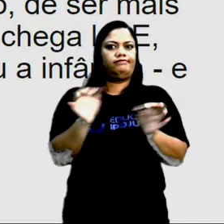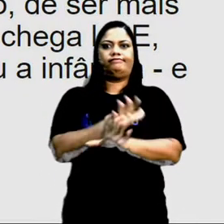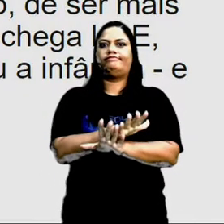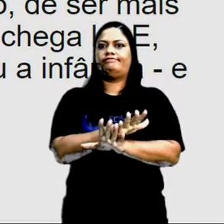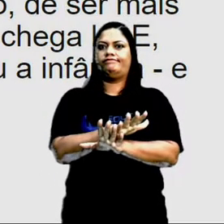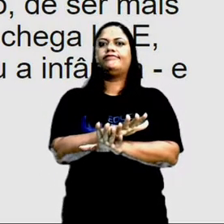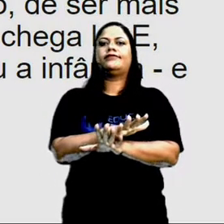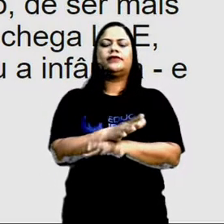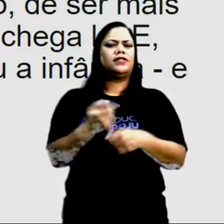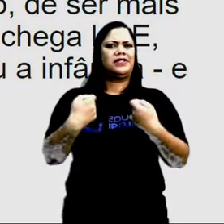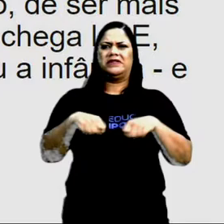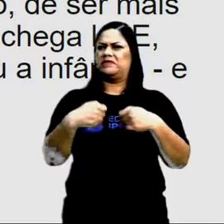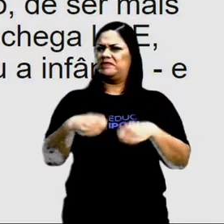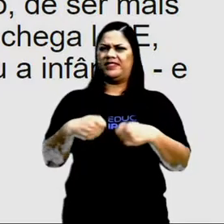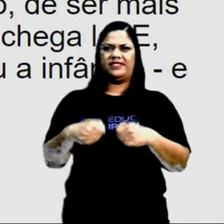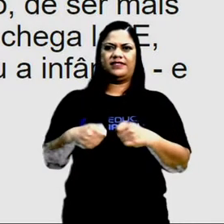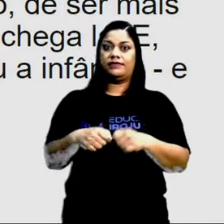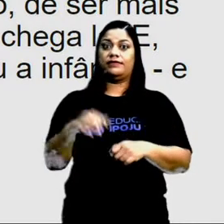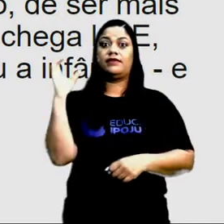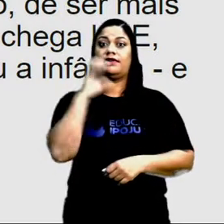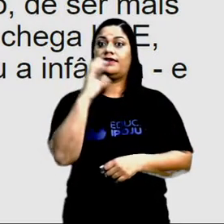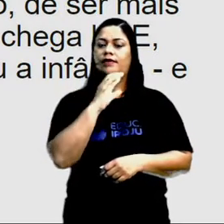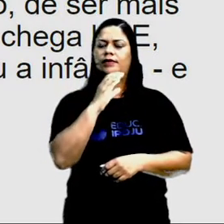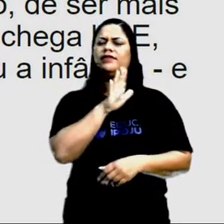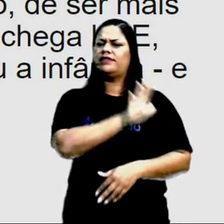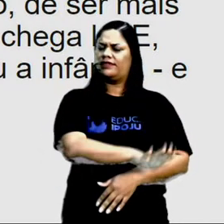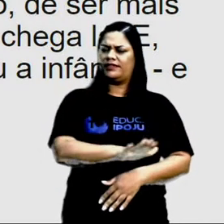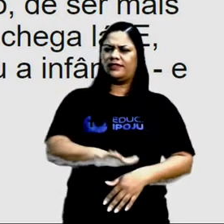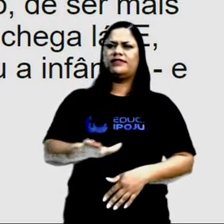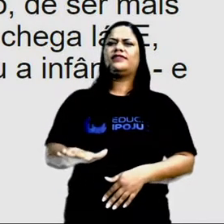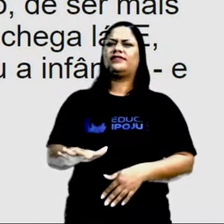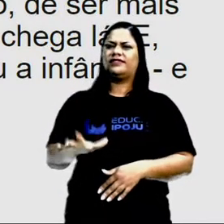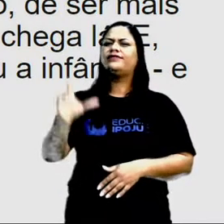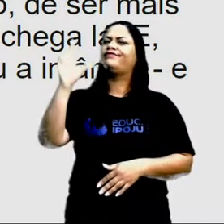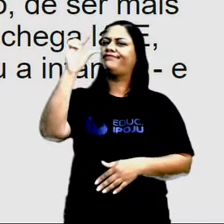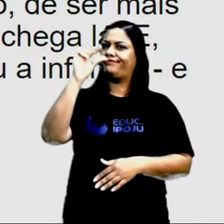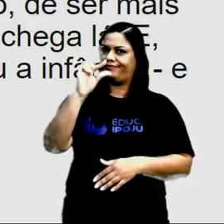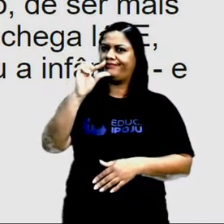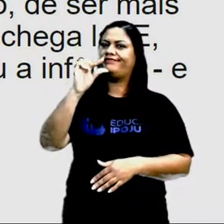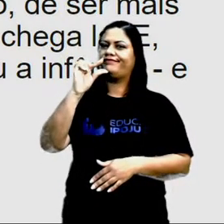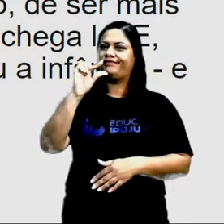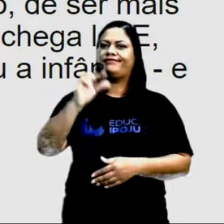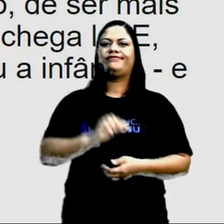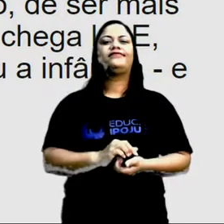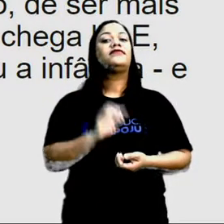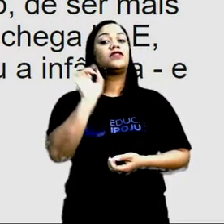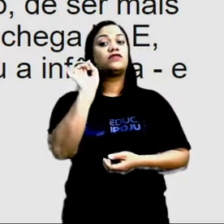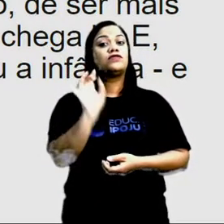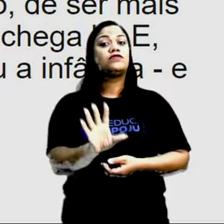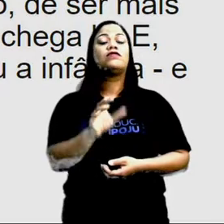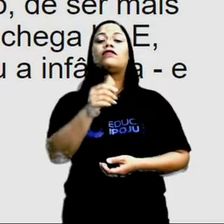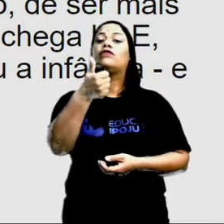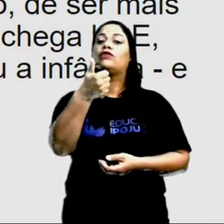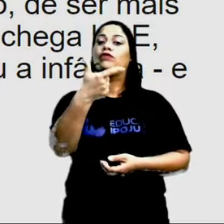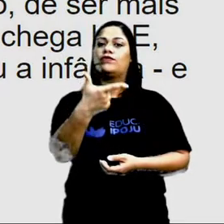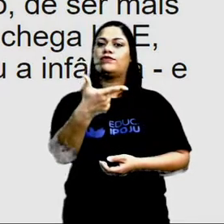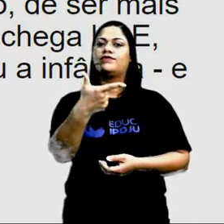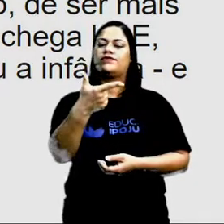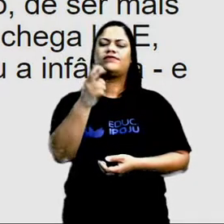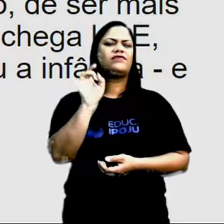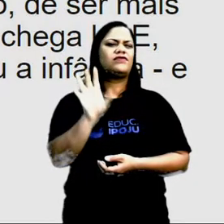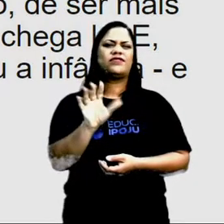Não precisa ter essa pressa. Ser criança já dura bem pouco tempo. Só 12 anos.